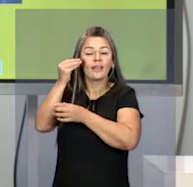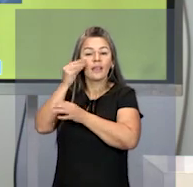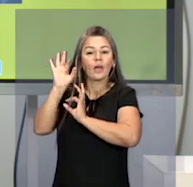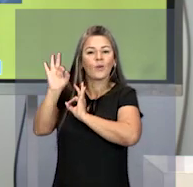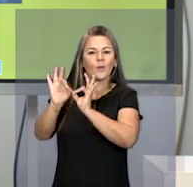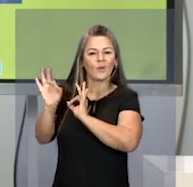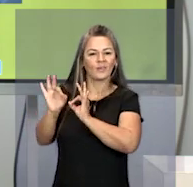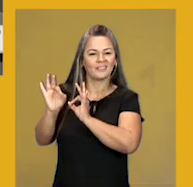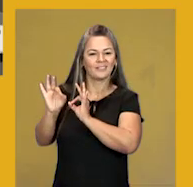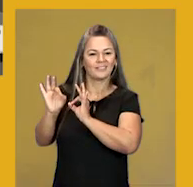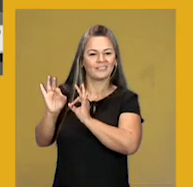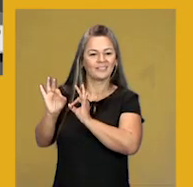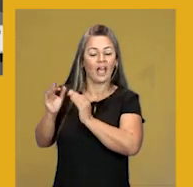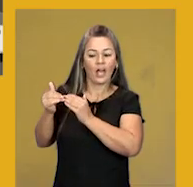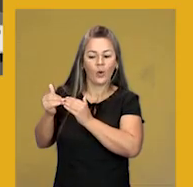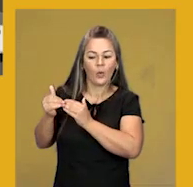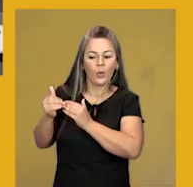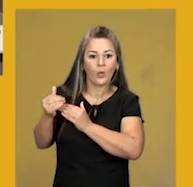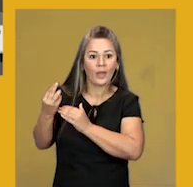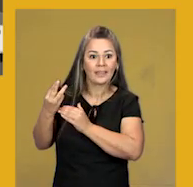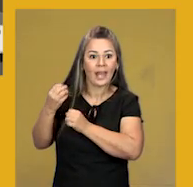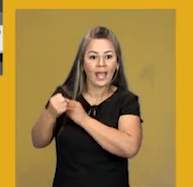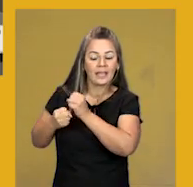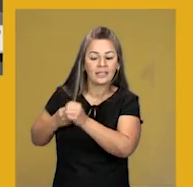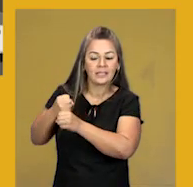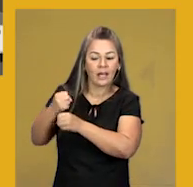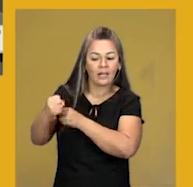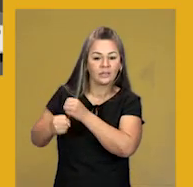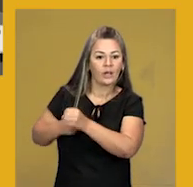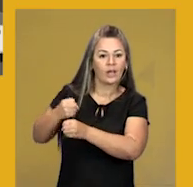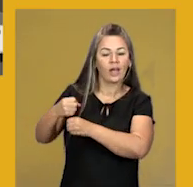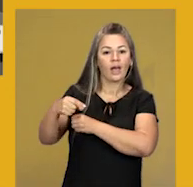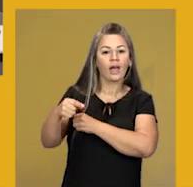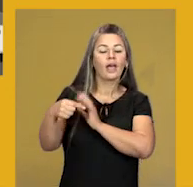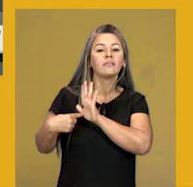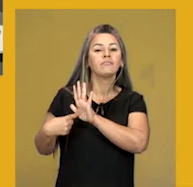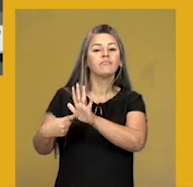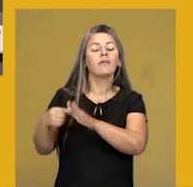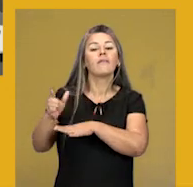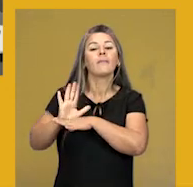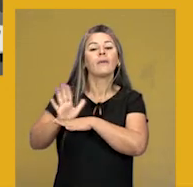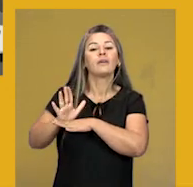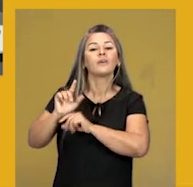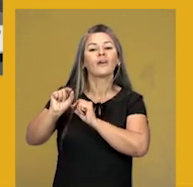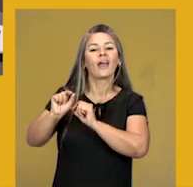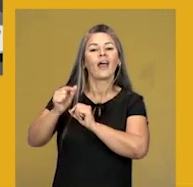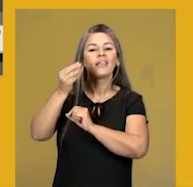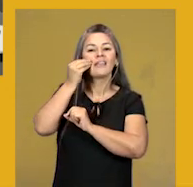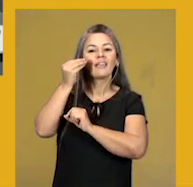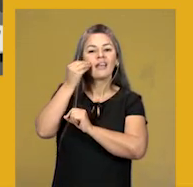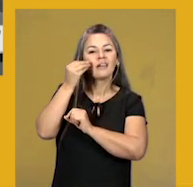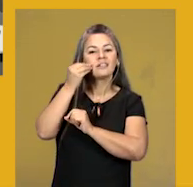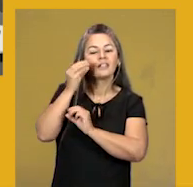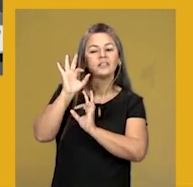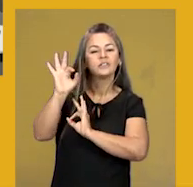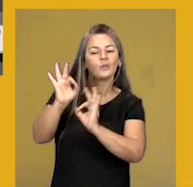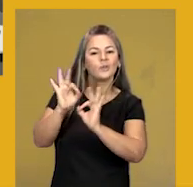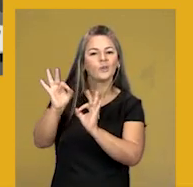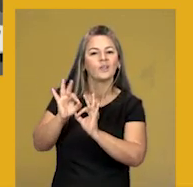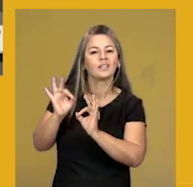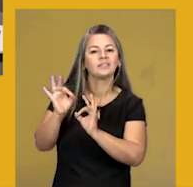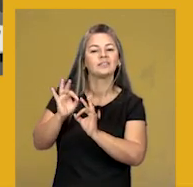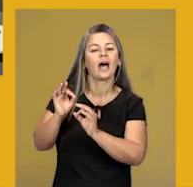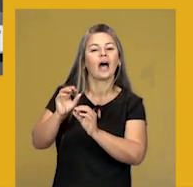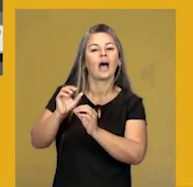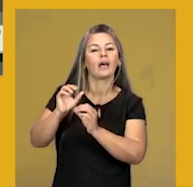E esse filme, ele vai fazer uma referência também a essa nova reconstrução, essa tentativa de reconstrução do país. E esse